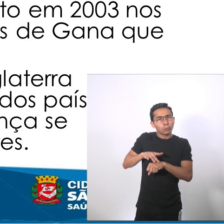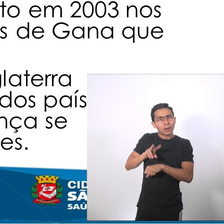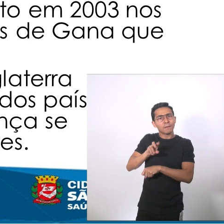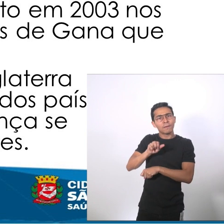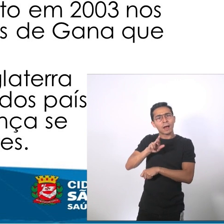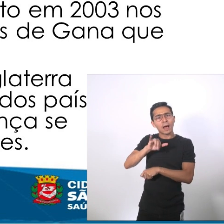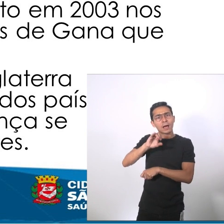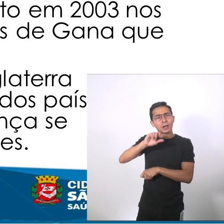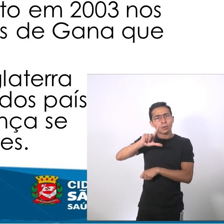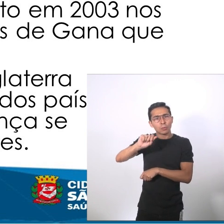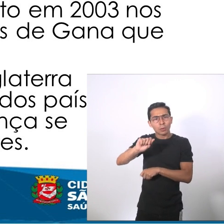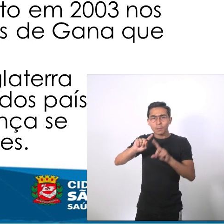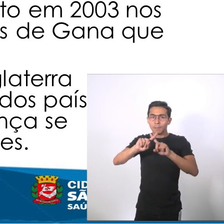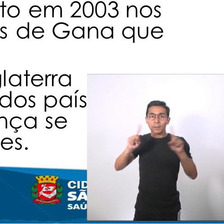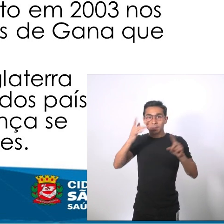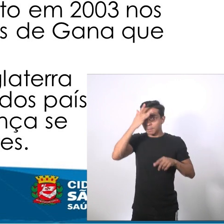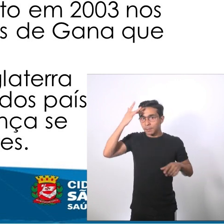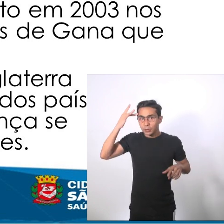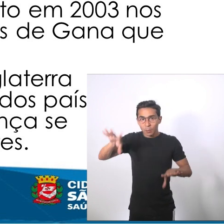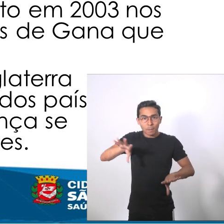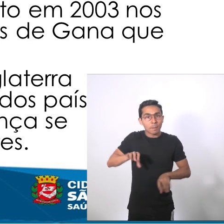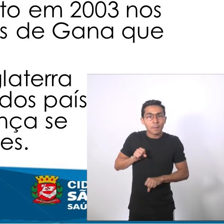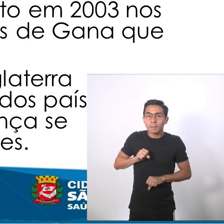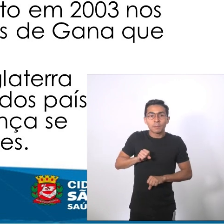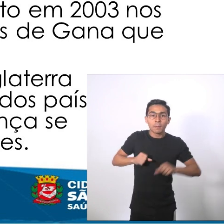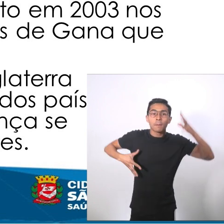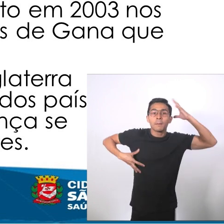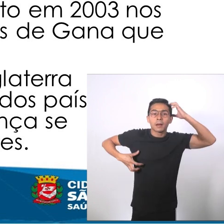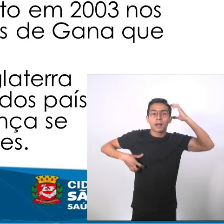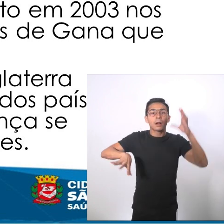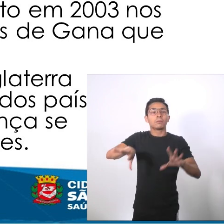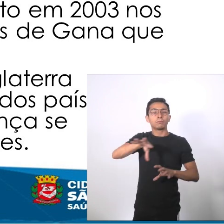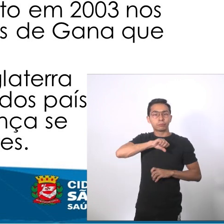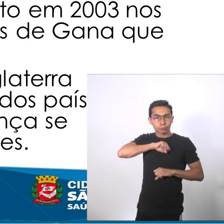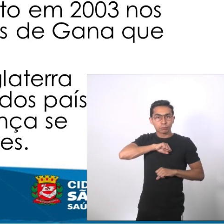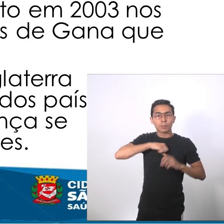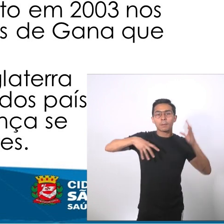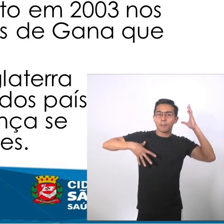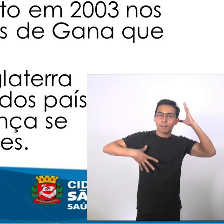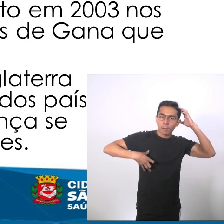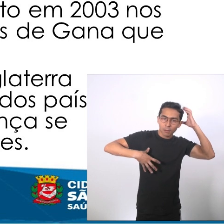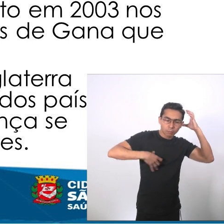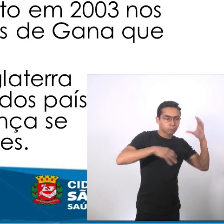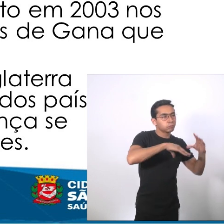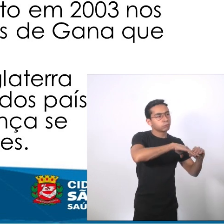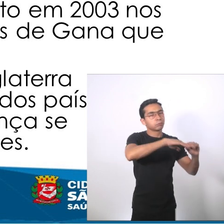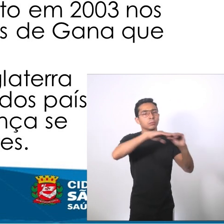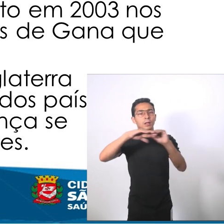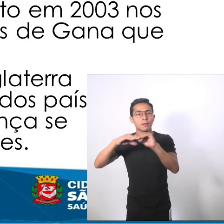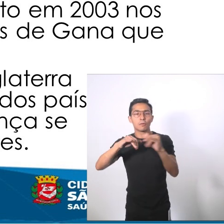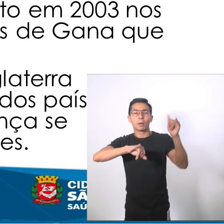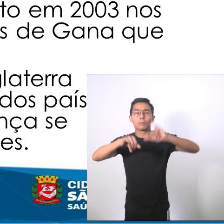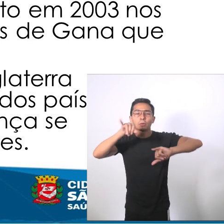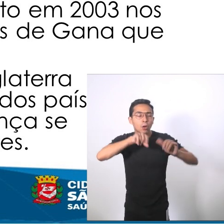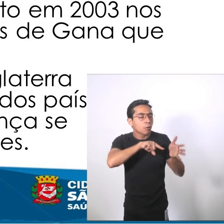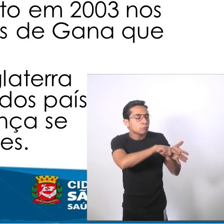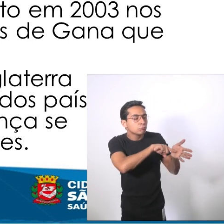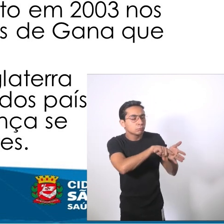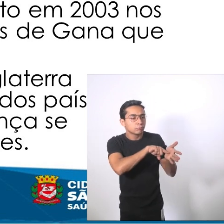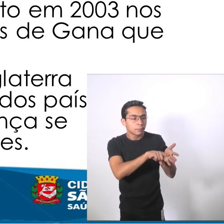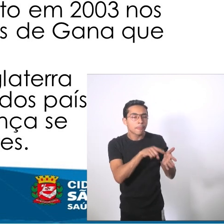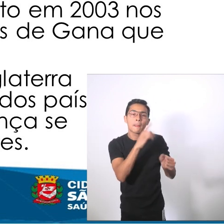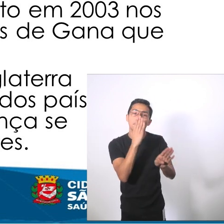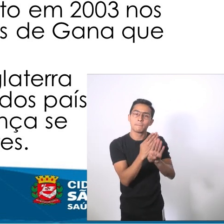de laboratório que eram mantidos para pesquisa. Então, ela é uma doença zoonótica. O que é a zoonótica? Uma doença animal